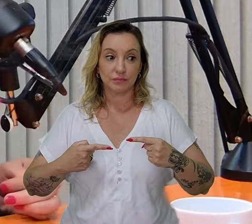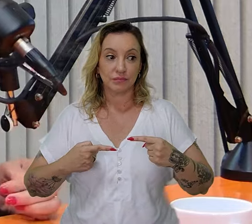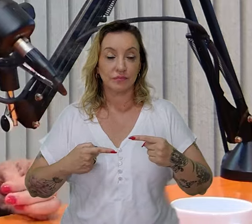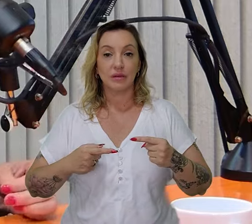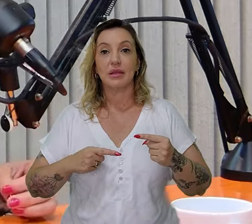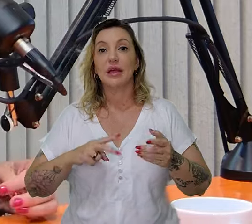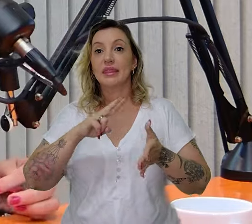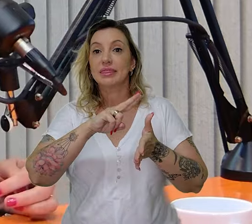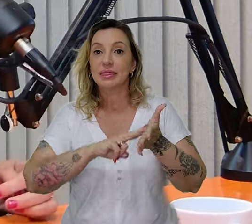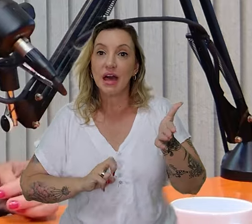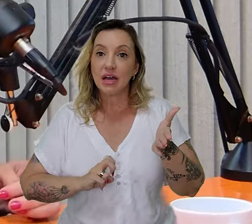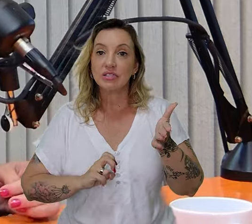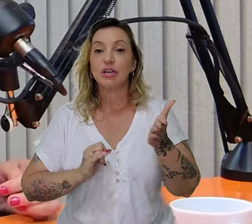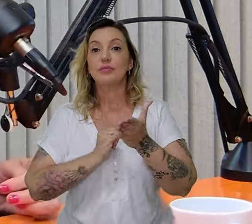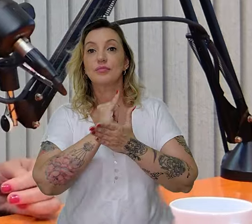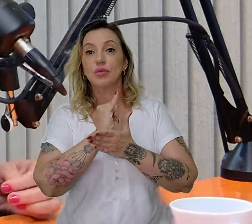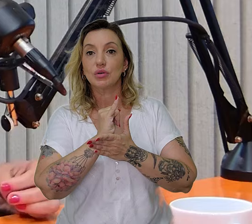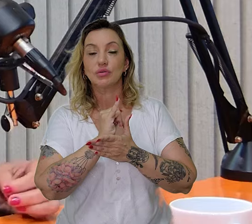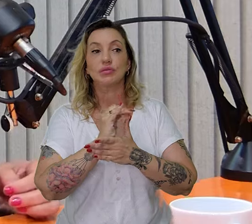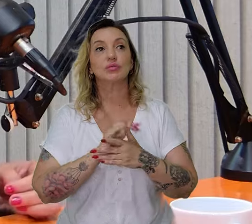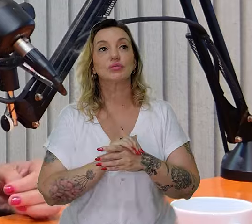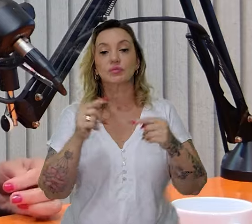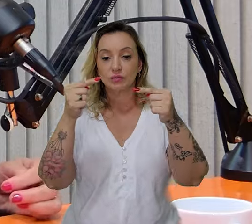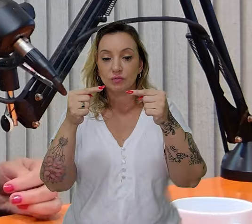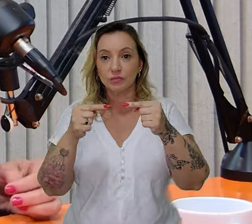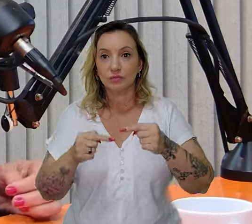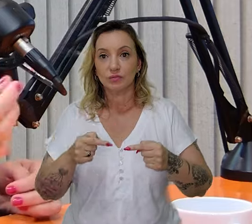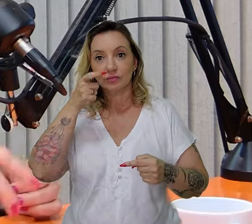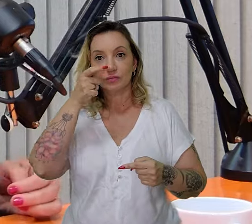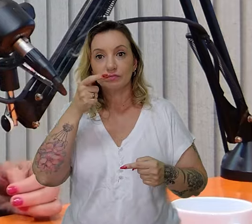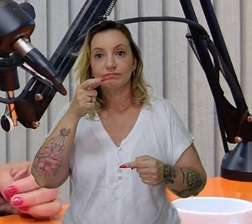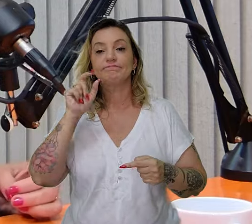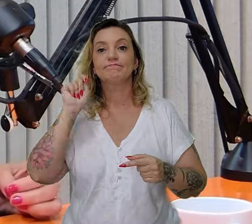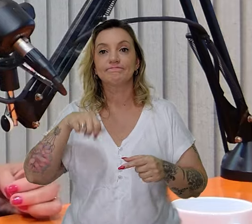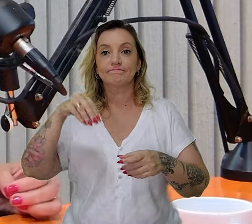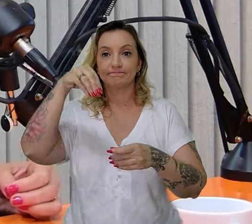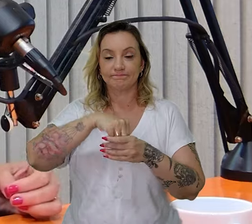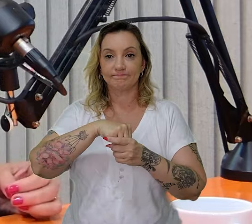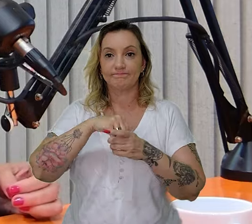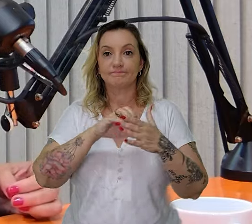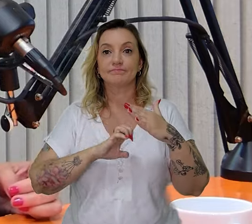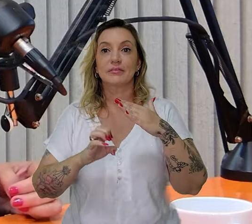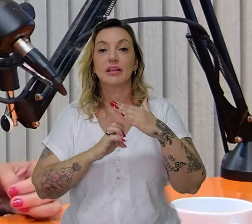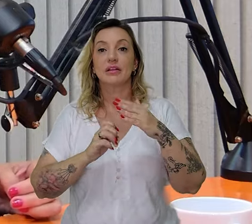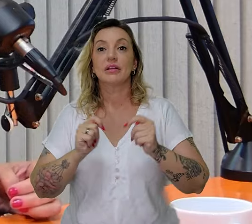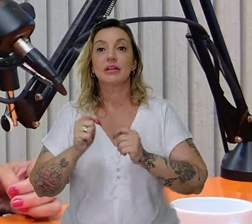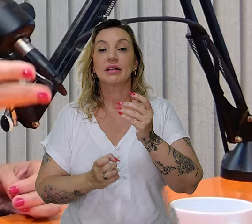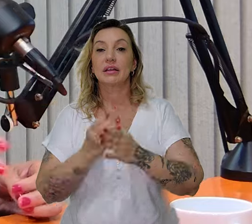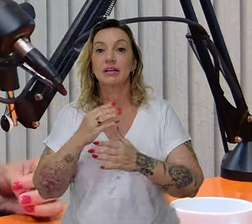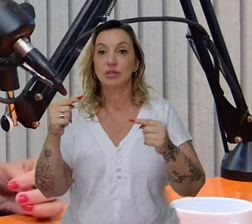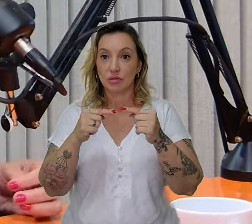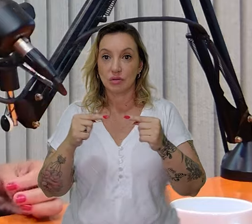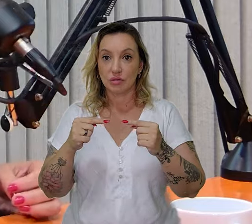imposto taxação você precisa se enquadrar né você precisa ver se você está dentro daquilo que é enquadrado como economia criativa que